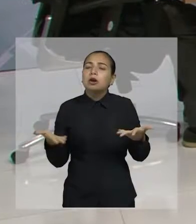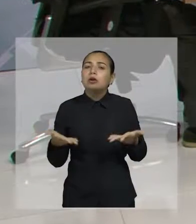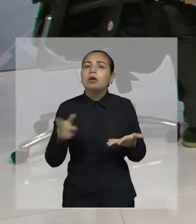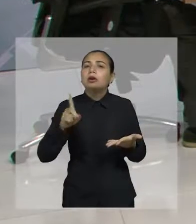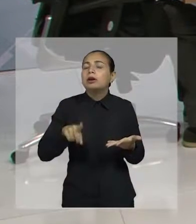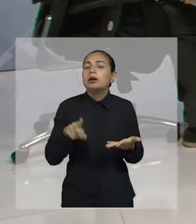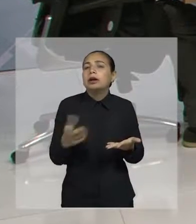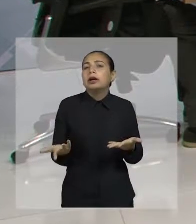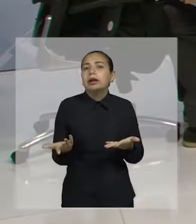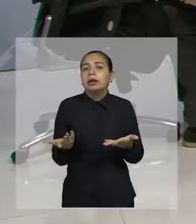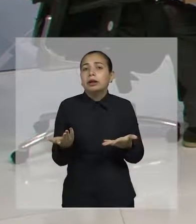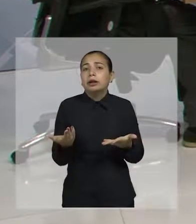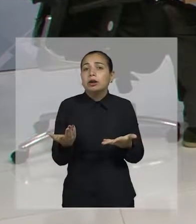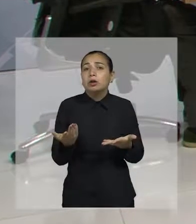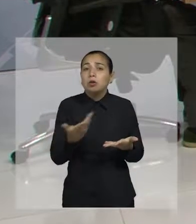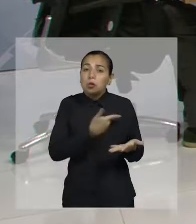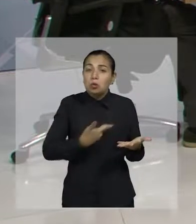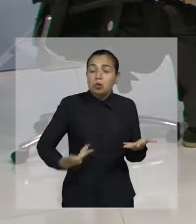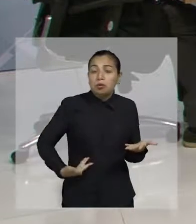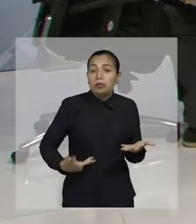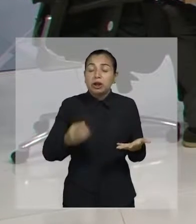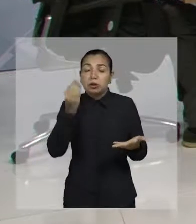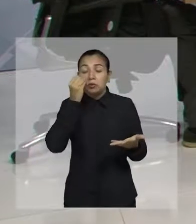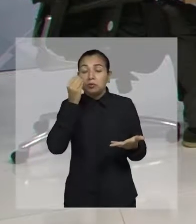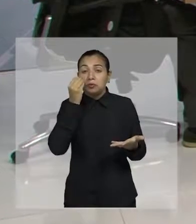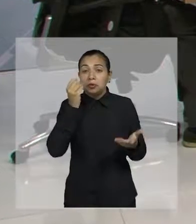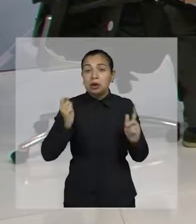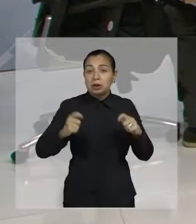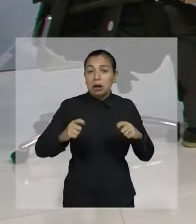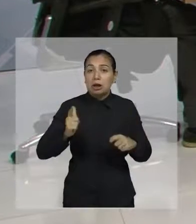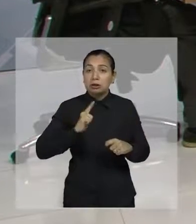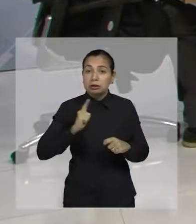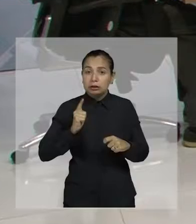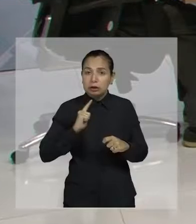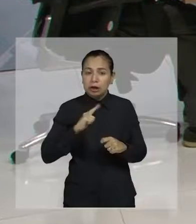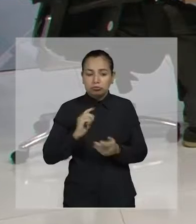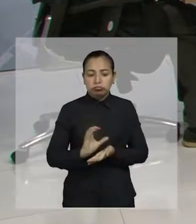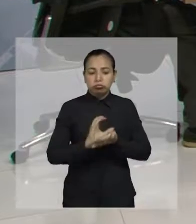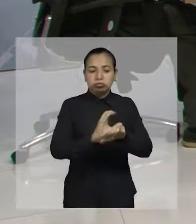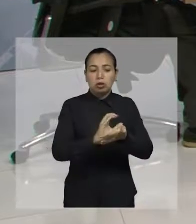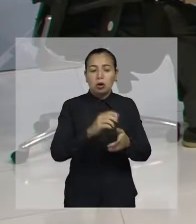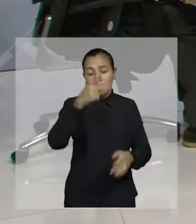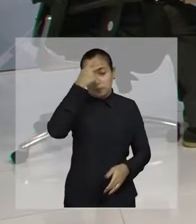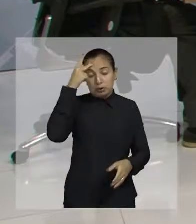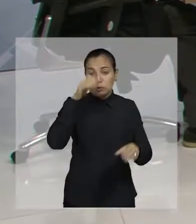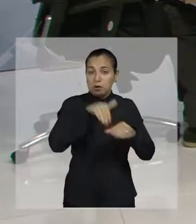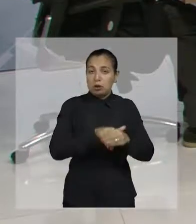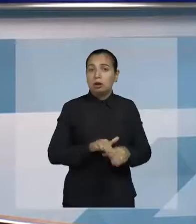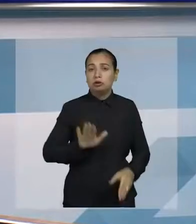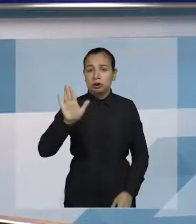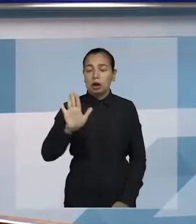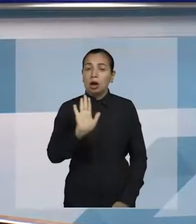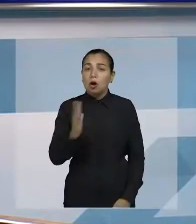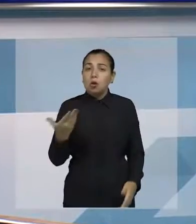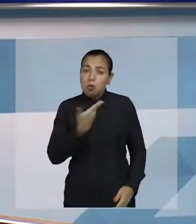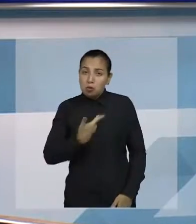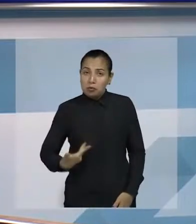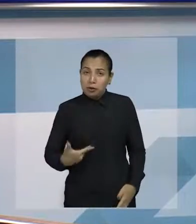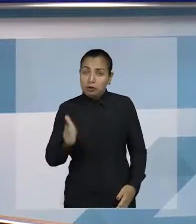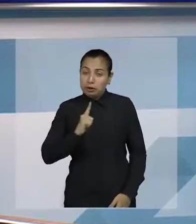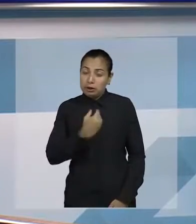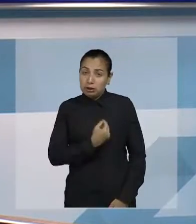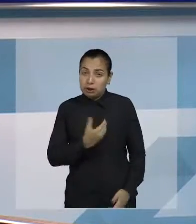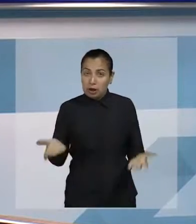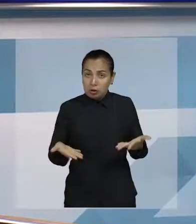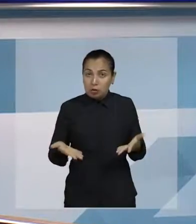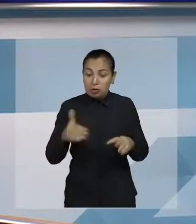prestígio que os governos, teoricamente, conferem quando patrocinam uma candidatura. Este governo que está aí, esta